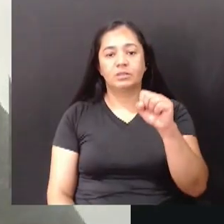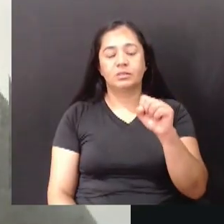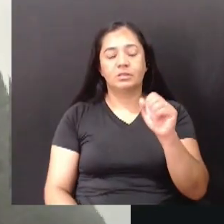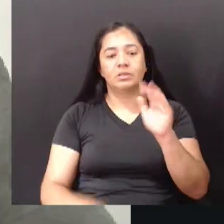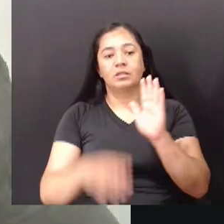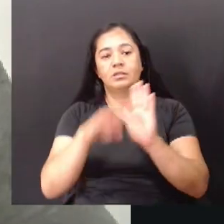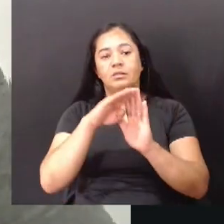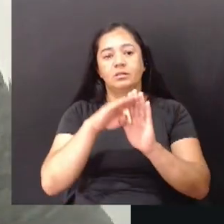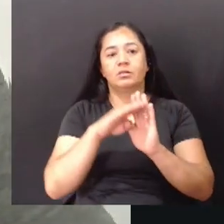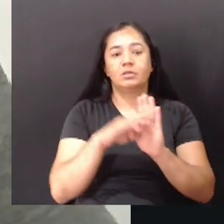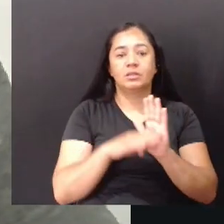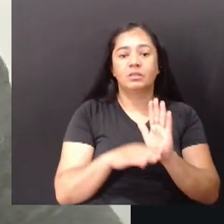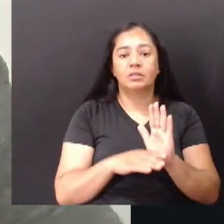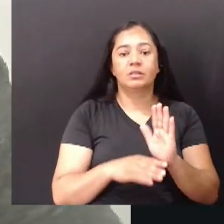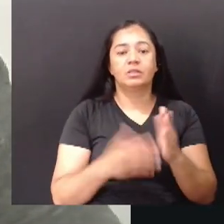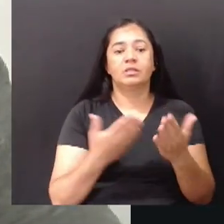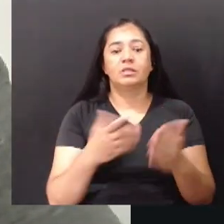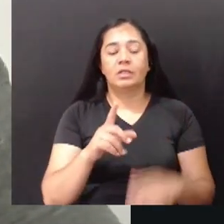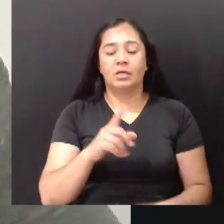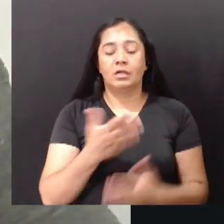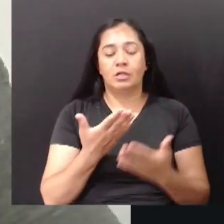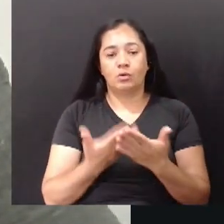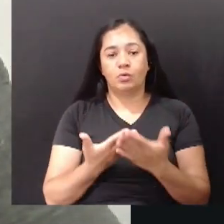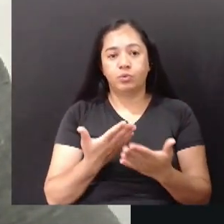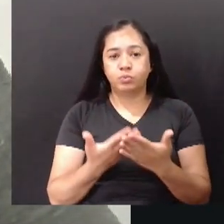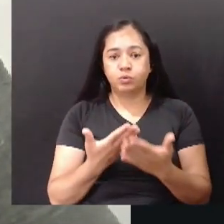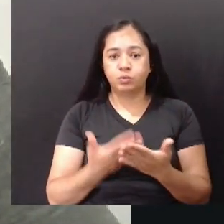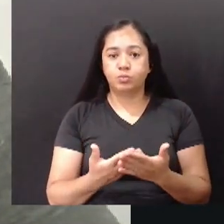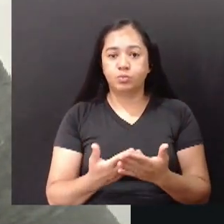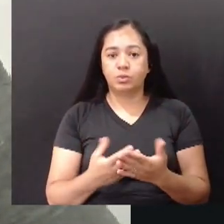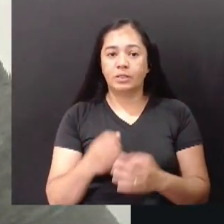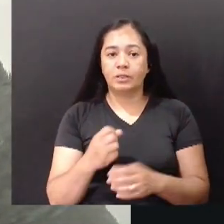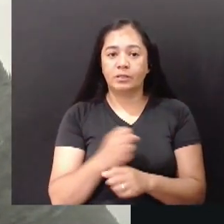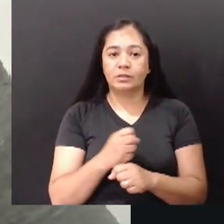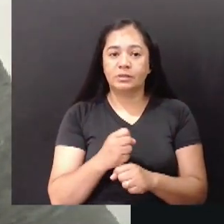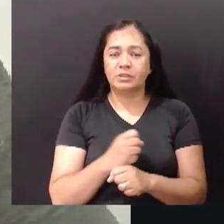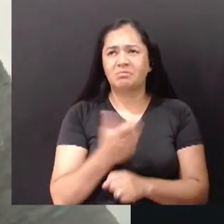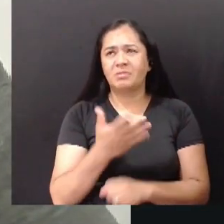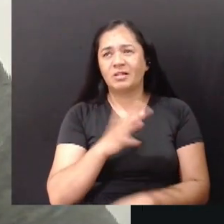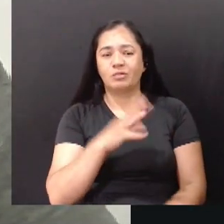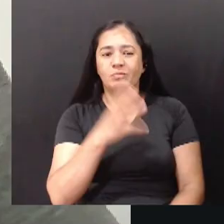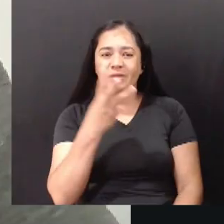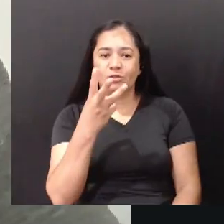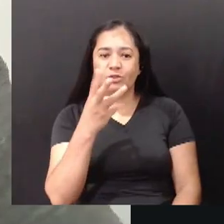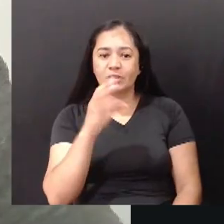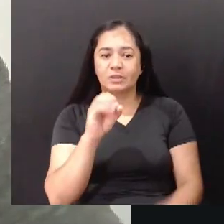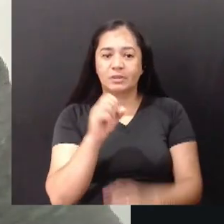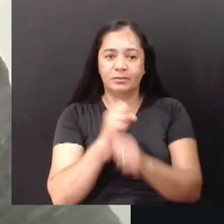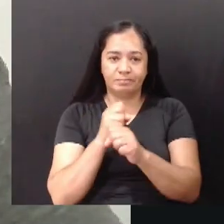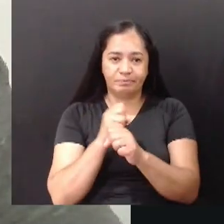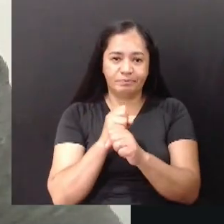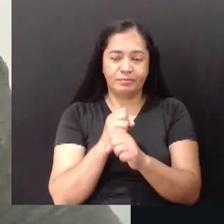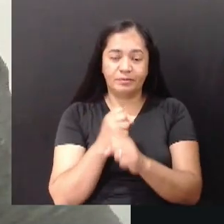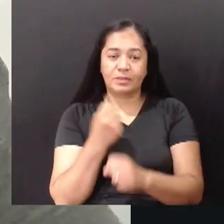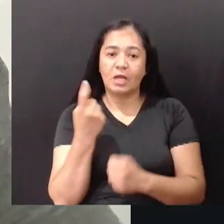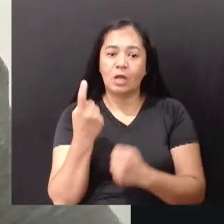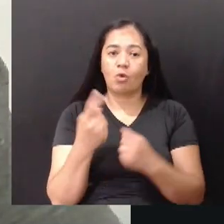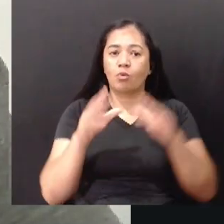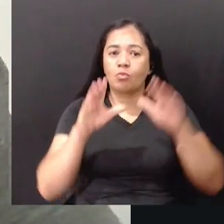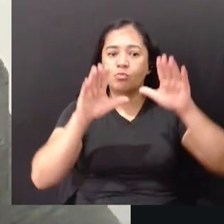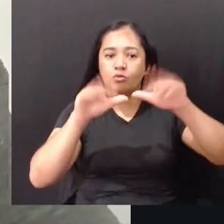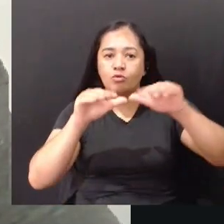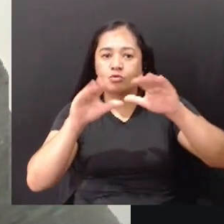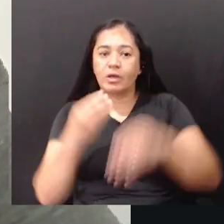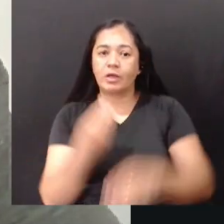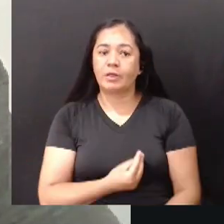Isso. Essa lista, ela contempla estudos de mais de 20, 30 anos. Então,